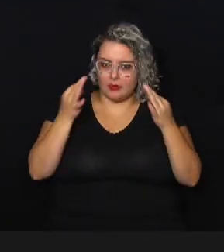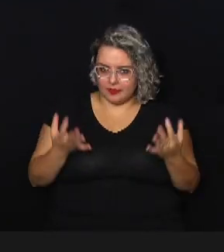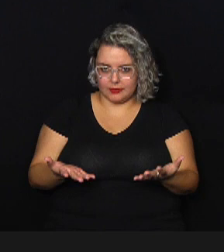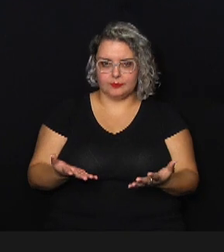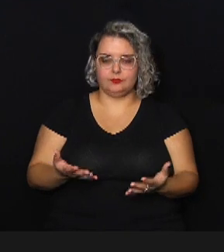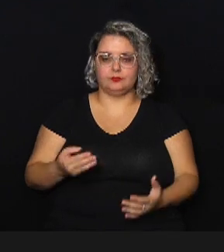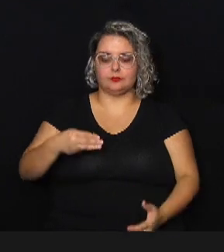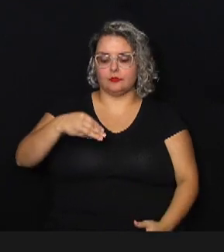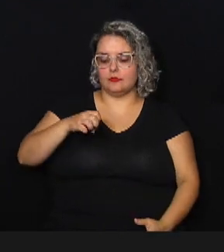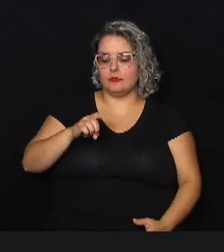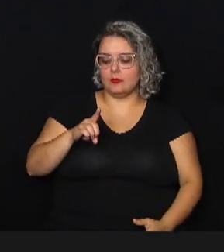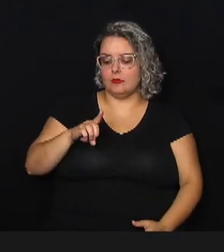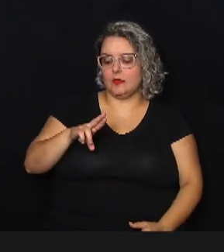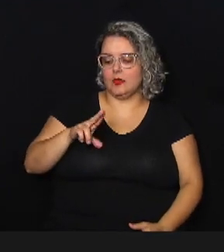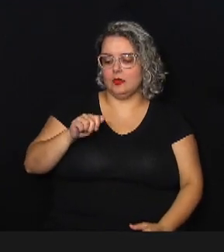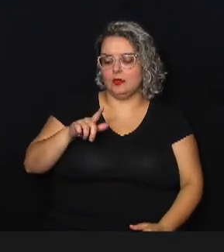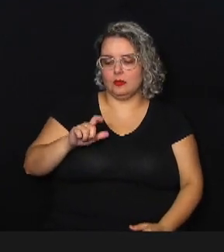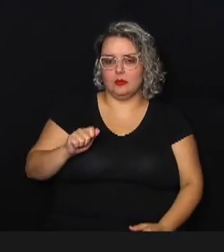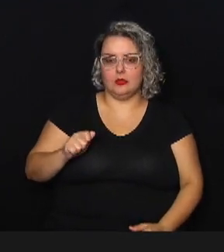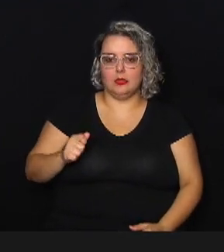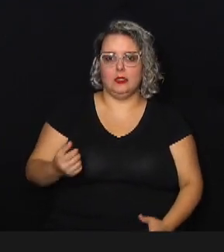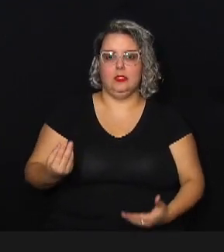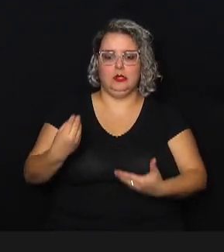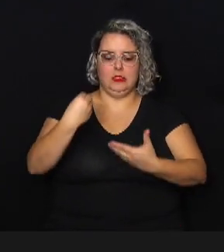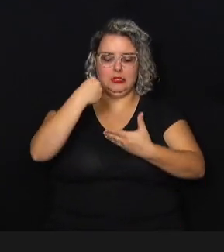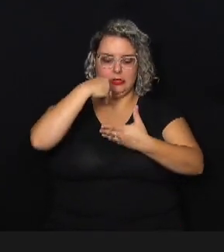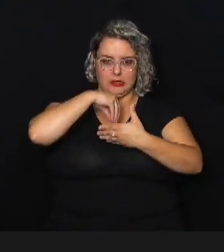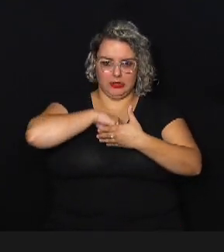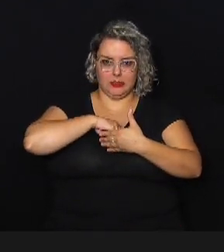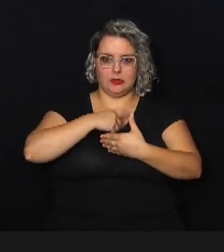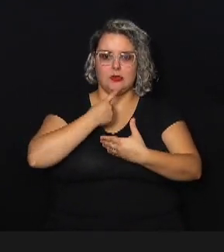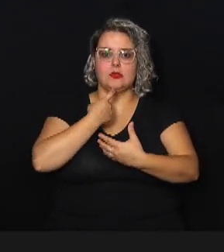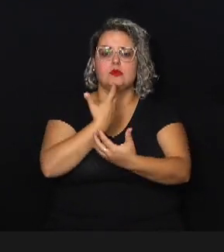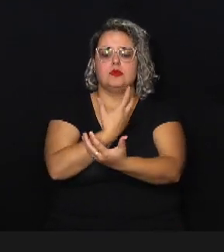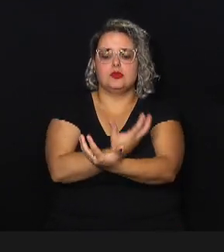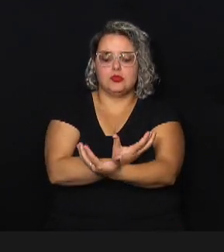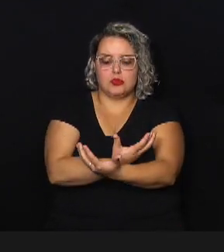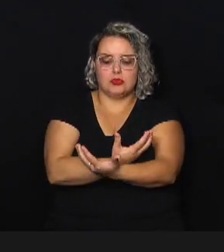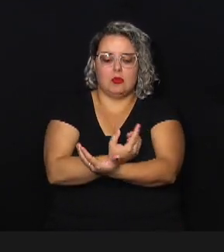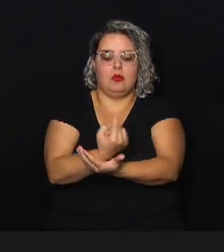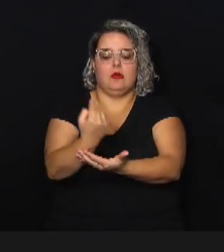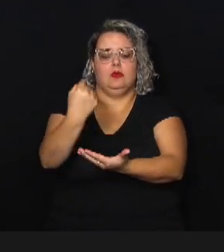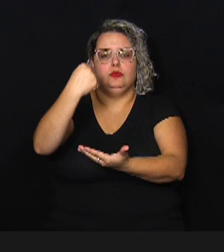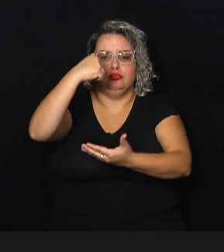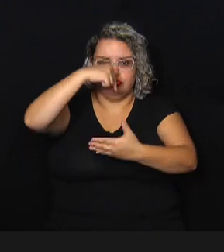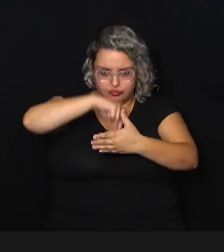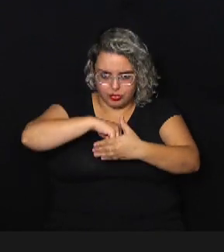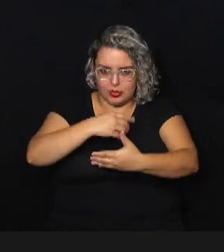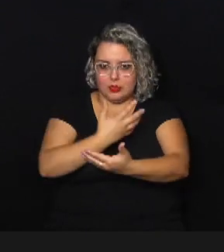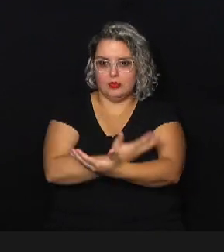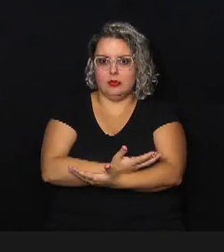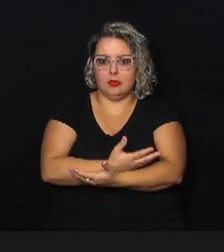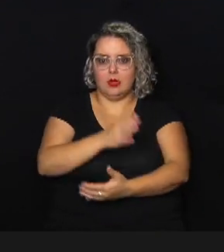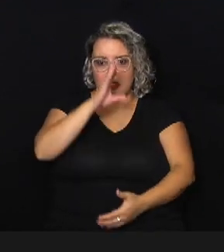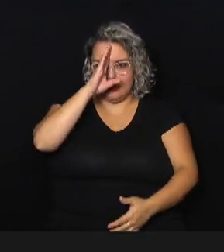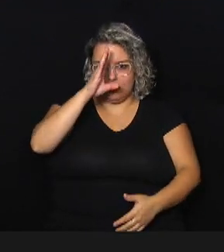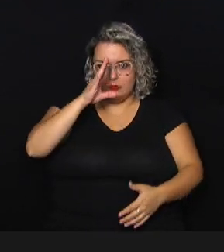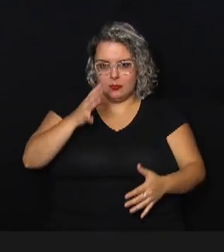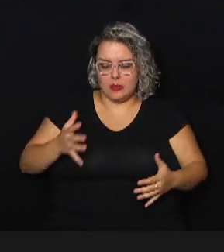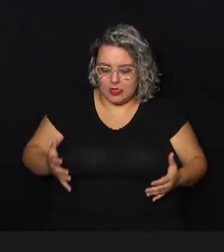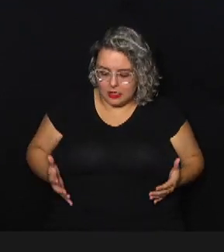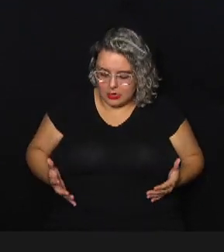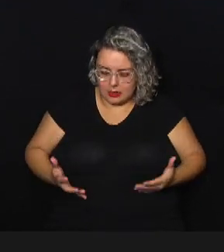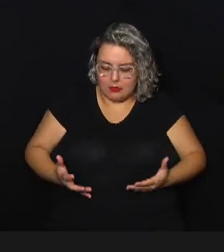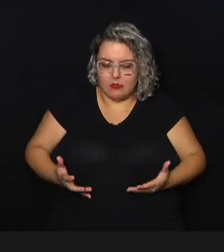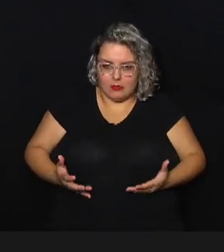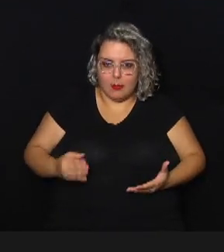óssea, ela fica dentro, tá, no interior dos nossos ossos, tá? Principalmente no osso da bacia,